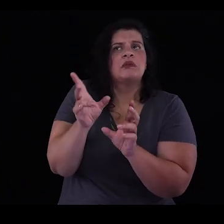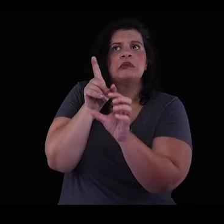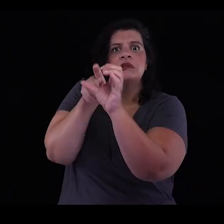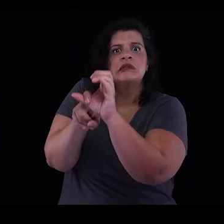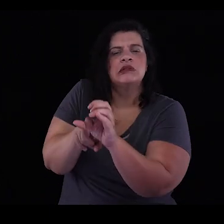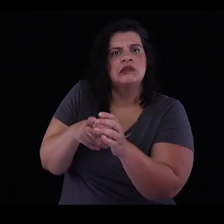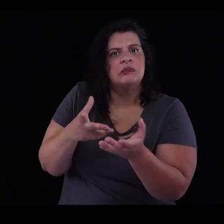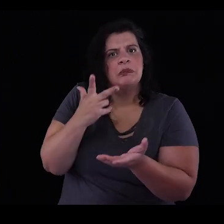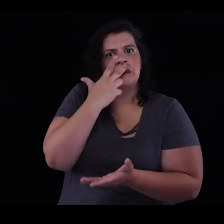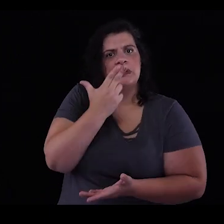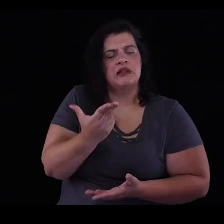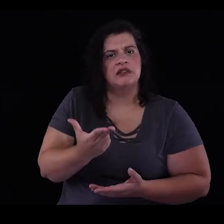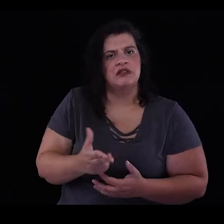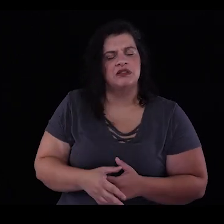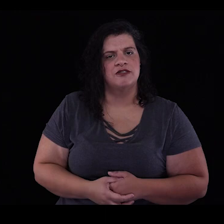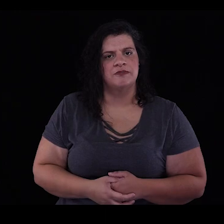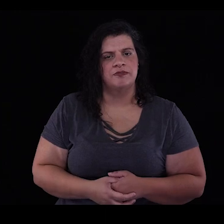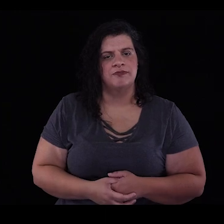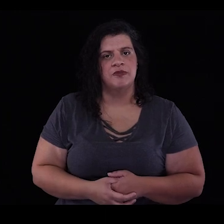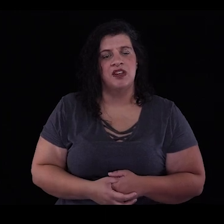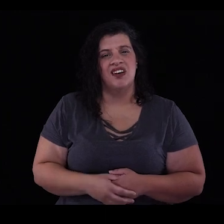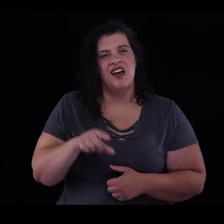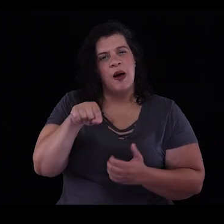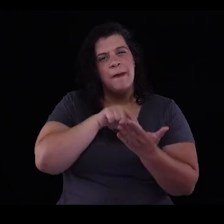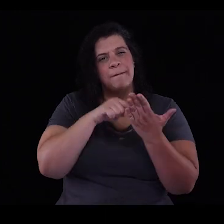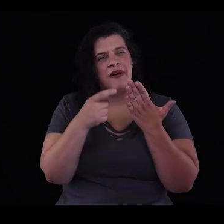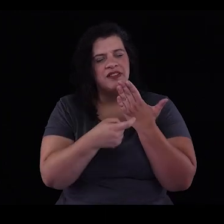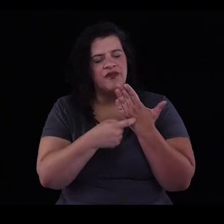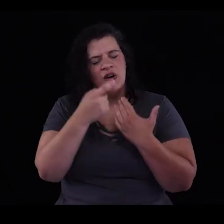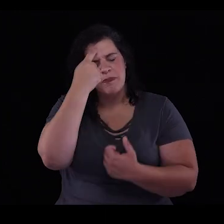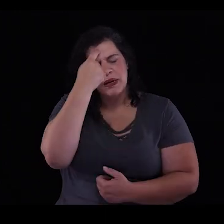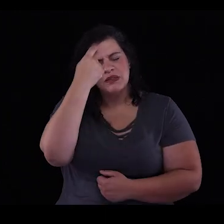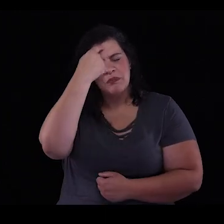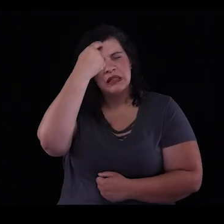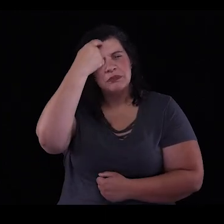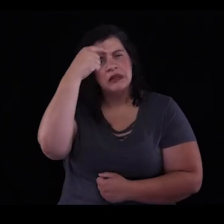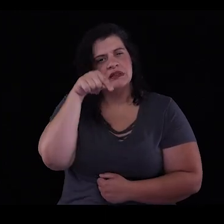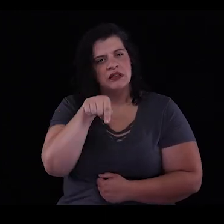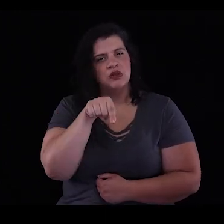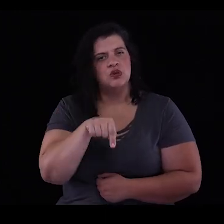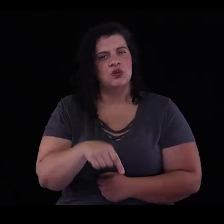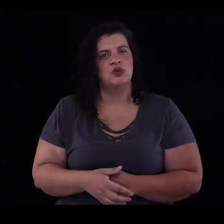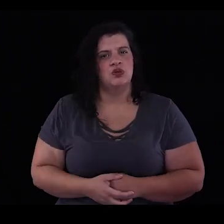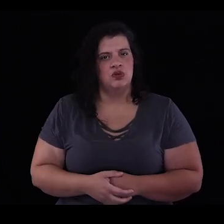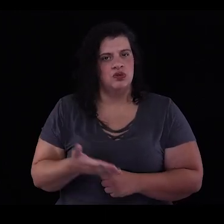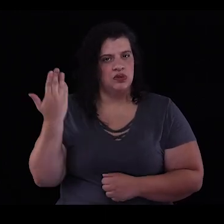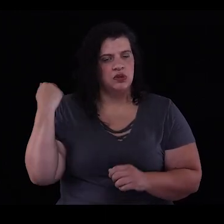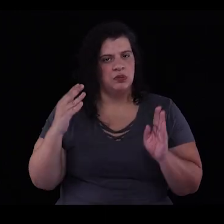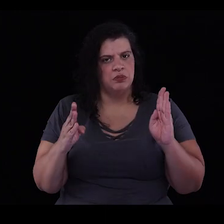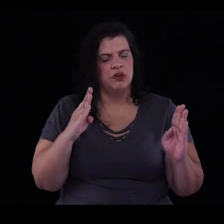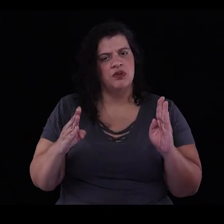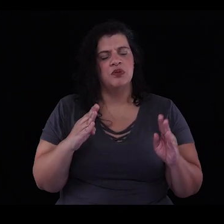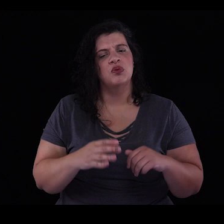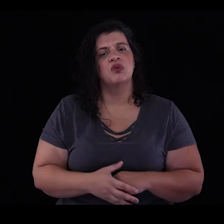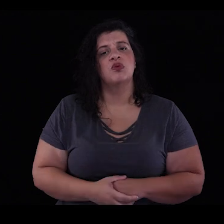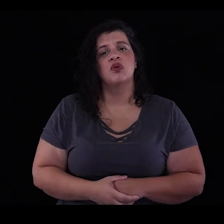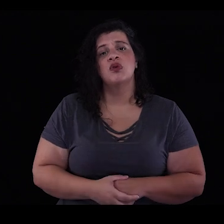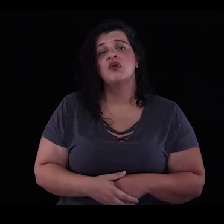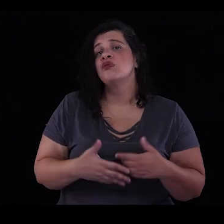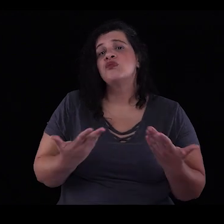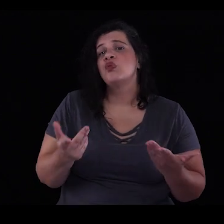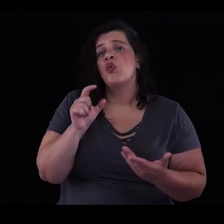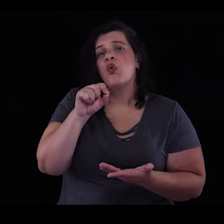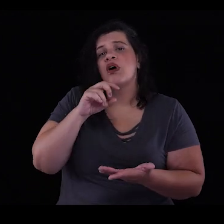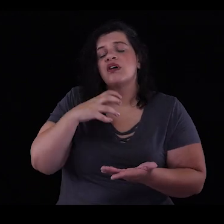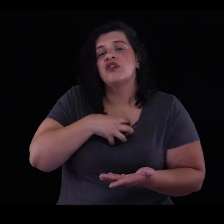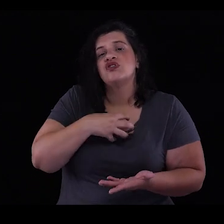pelo colonizador? Essa metáfora vinha muito na minha cabeça nesse período. E o que que seria,